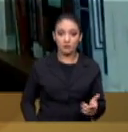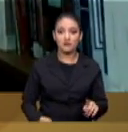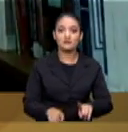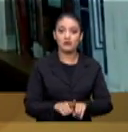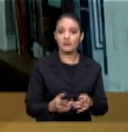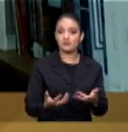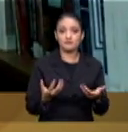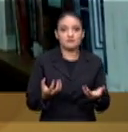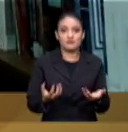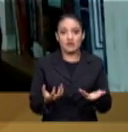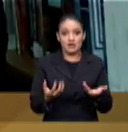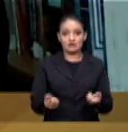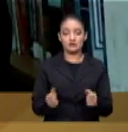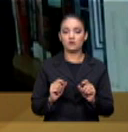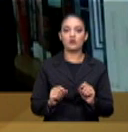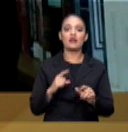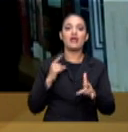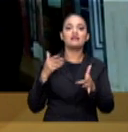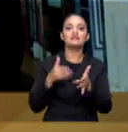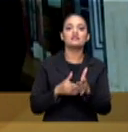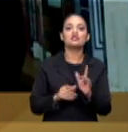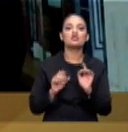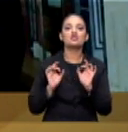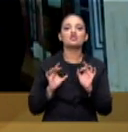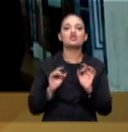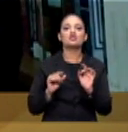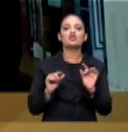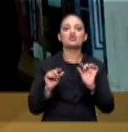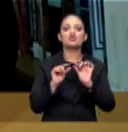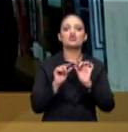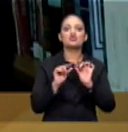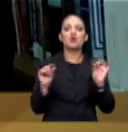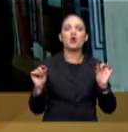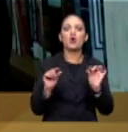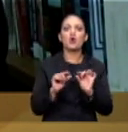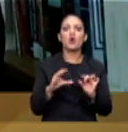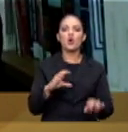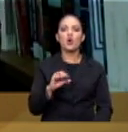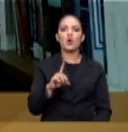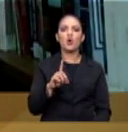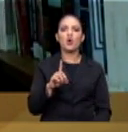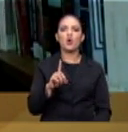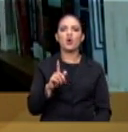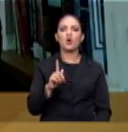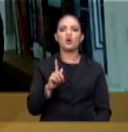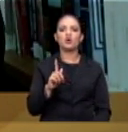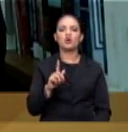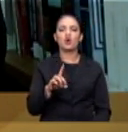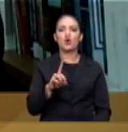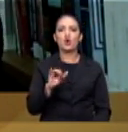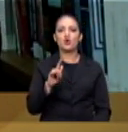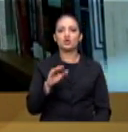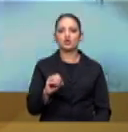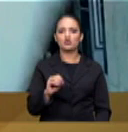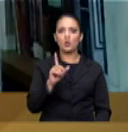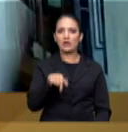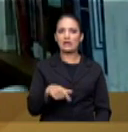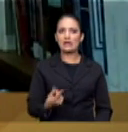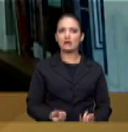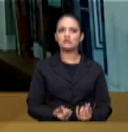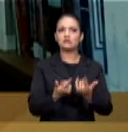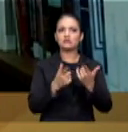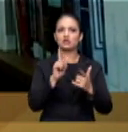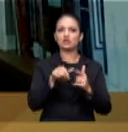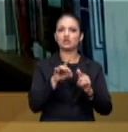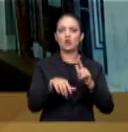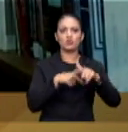admite. Quer restringir apenas aqueles códigos de receita dos rendimentos do trabalho, quando, obviamente, a